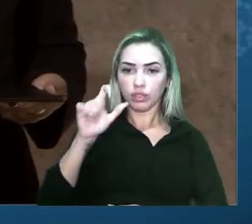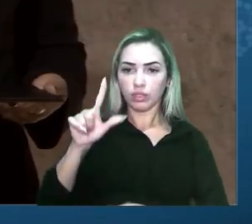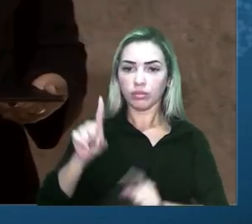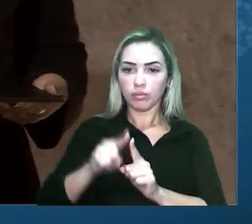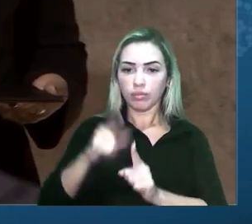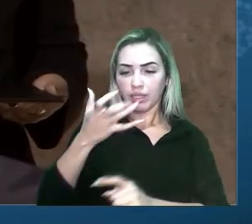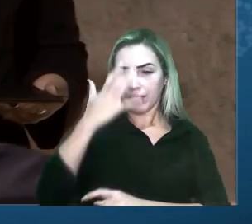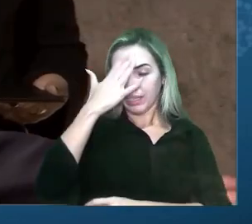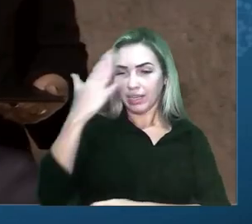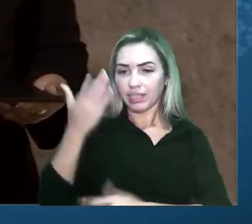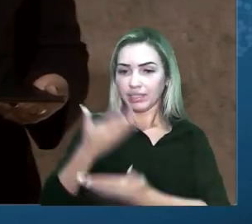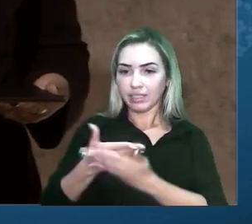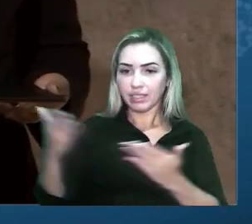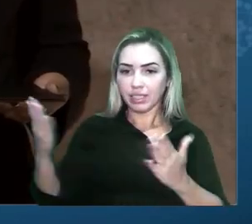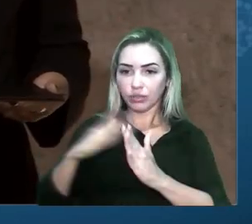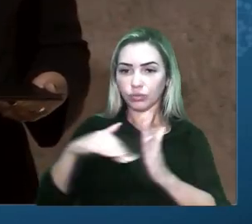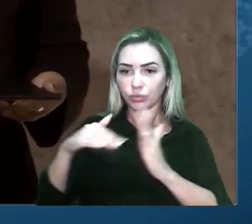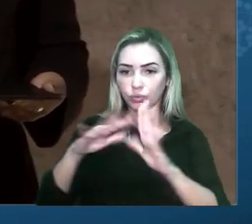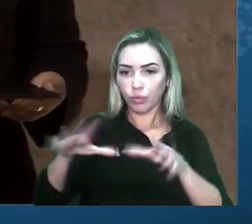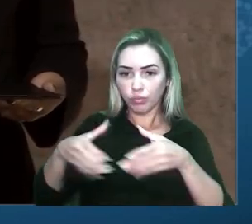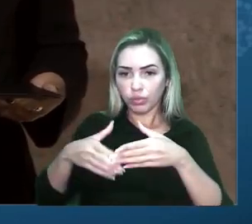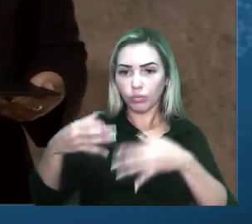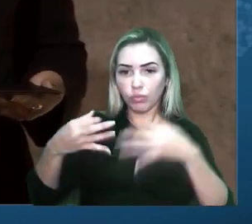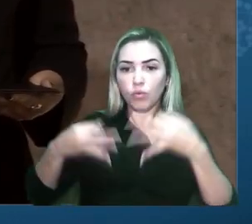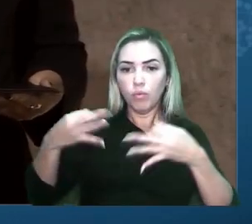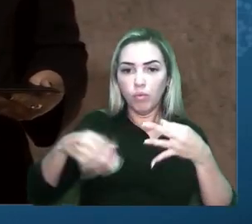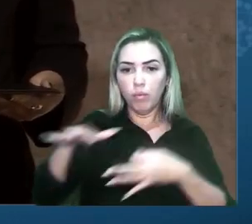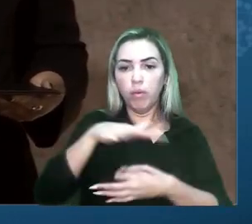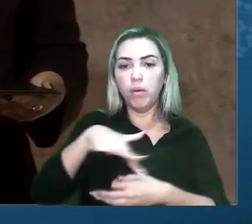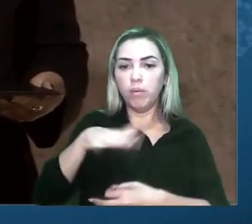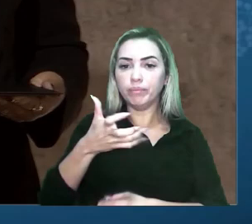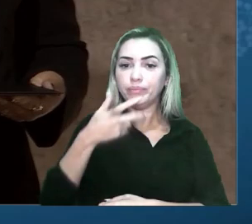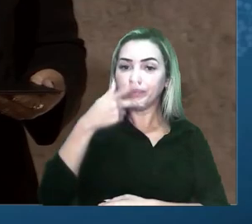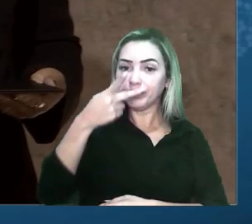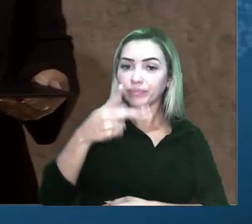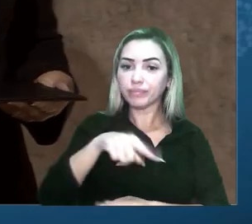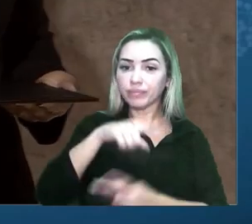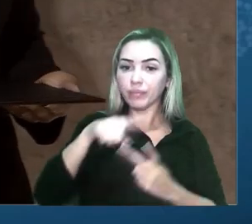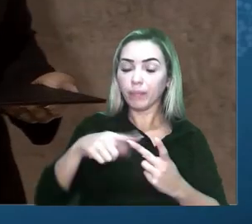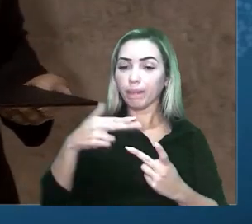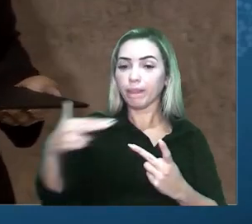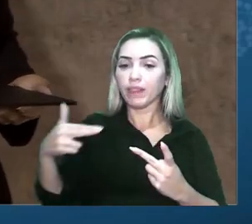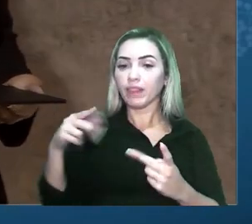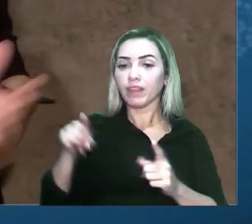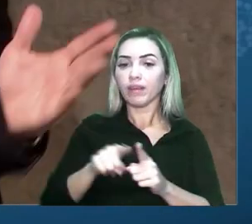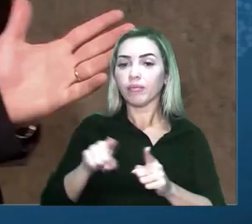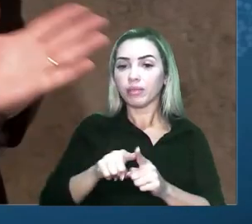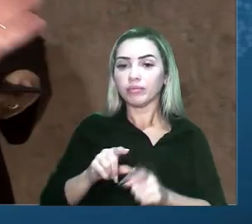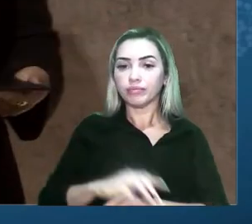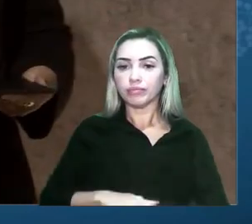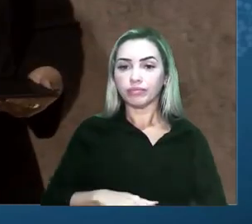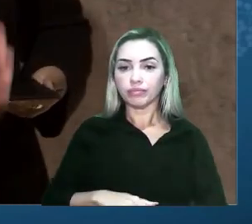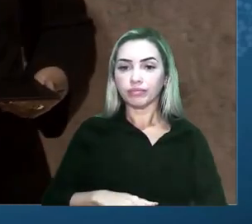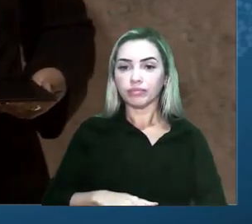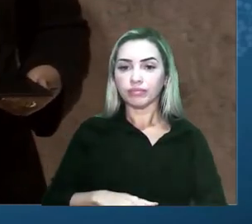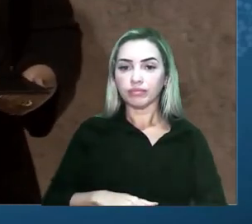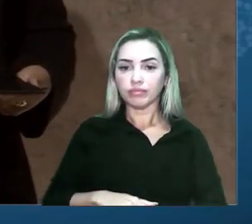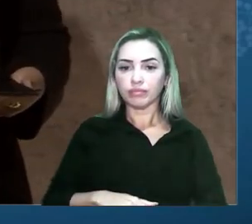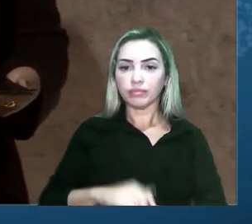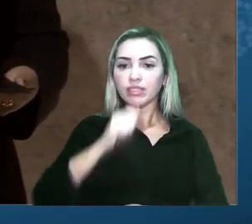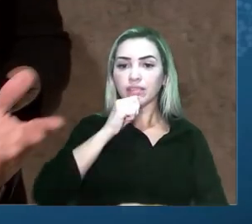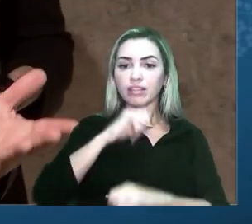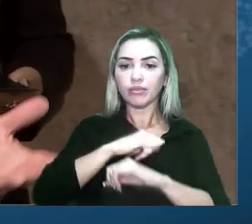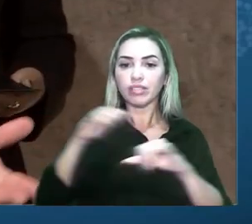toda a comissão julgadora. E eu queria falar uma segunda coisa também, sem anunciar o resultado, claro,